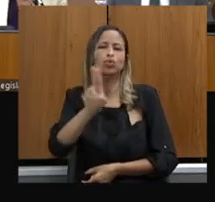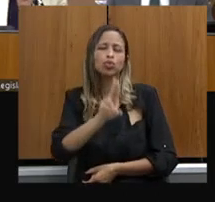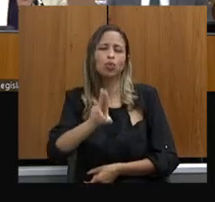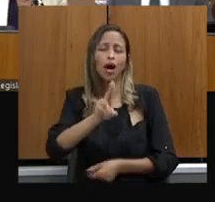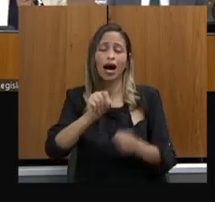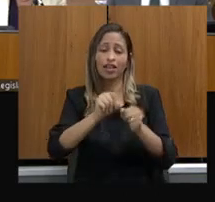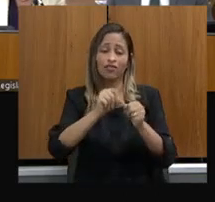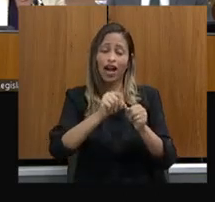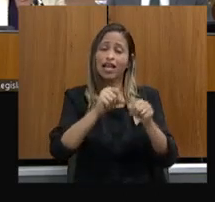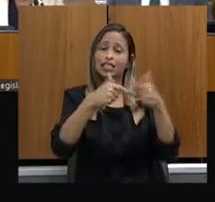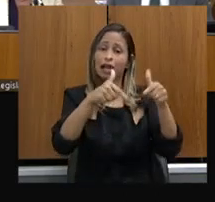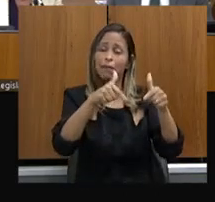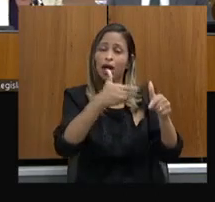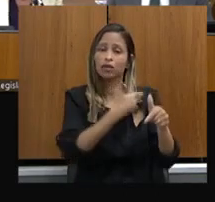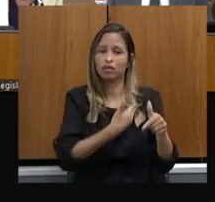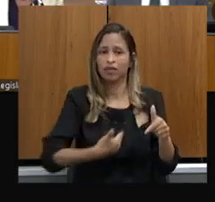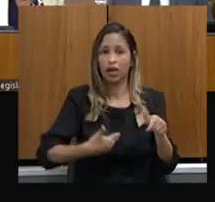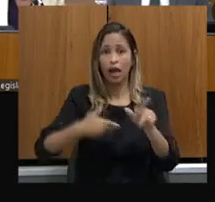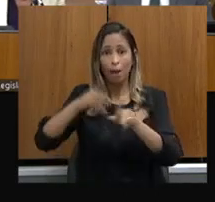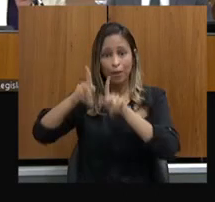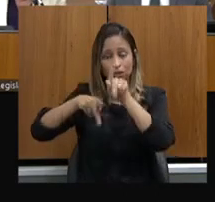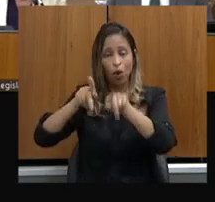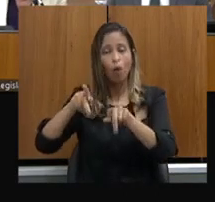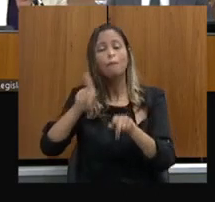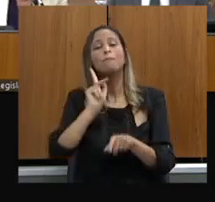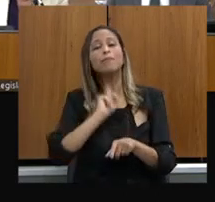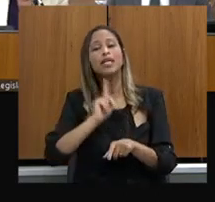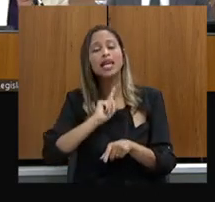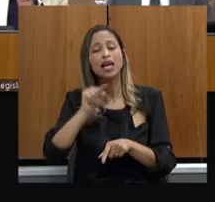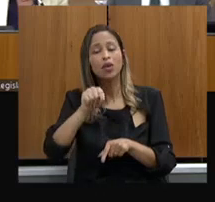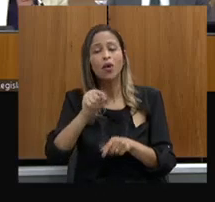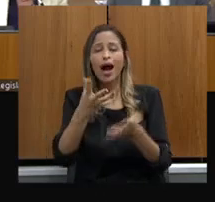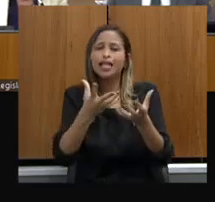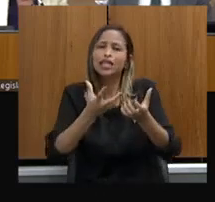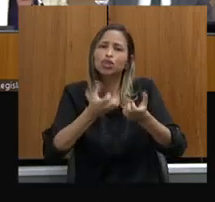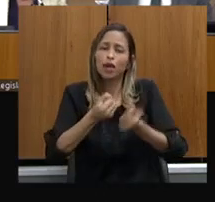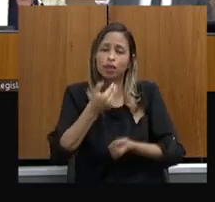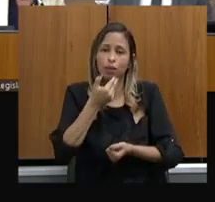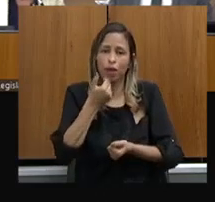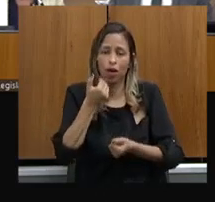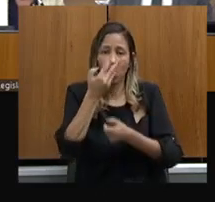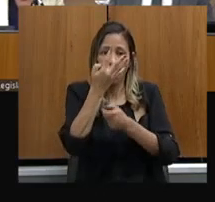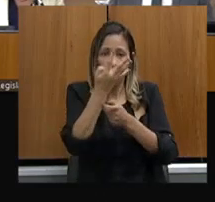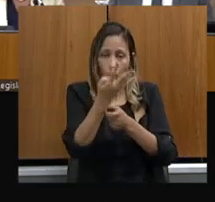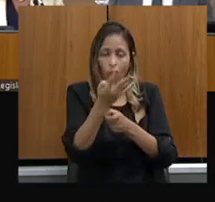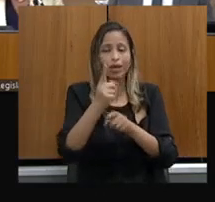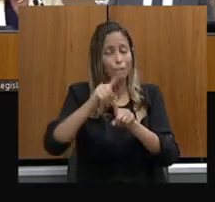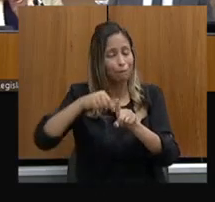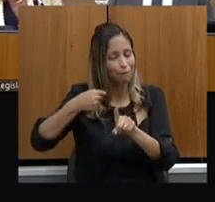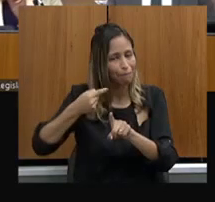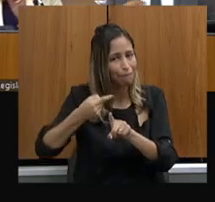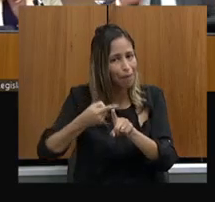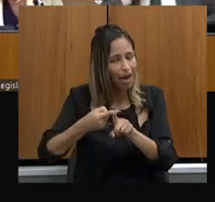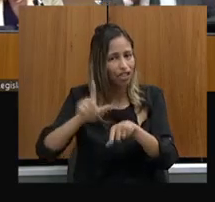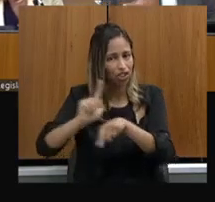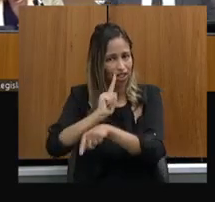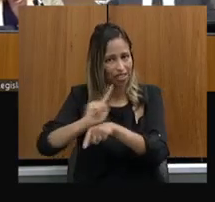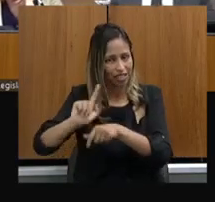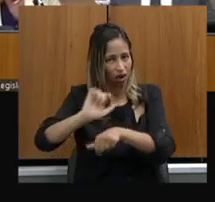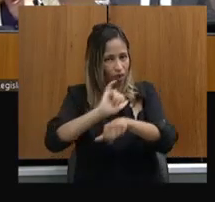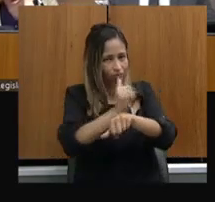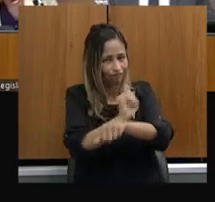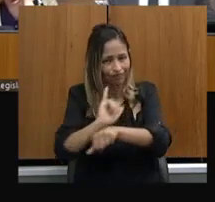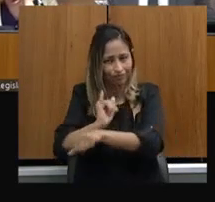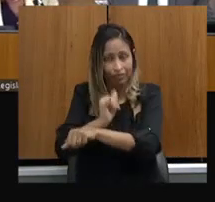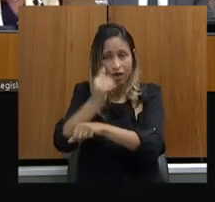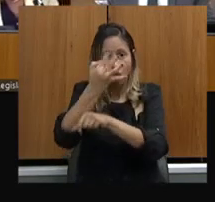tange o serviços públicos para que o cidadão Mineiro seja cada vez melhor atendido 40 E além disso ainda na parte de gestão estratégica